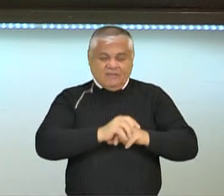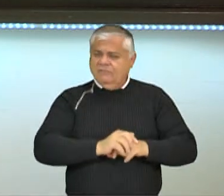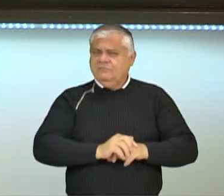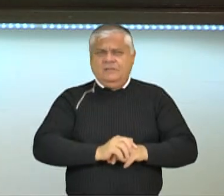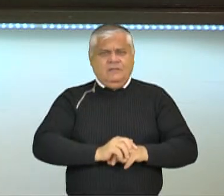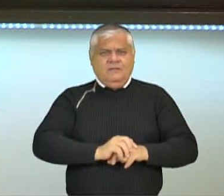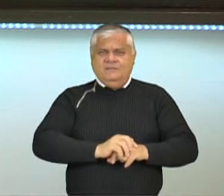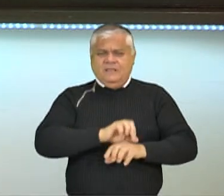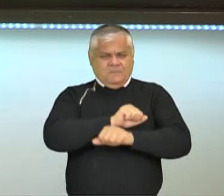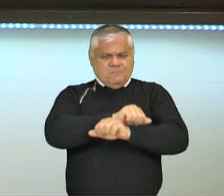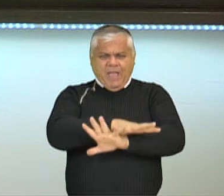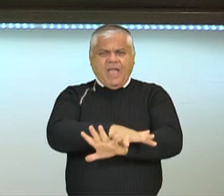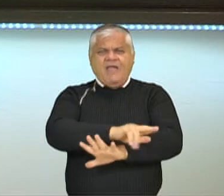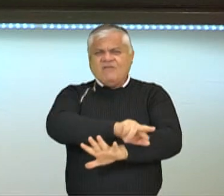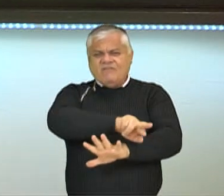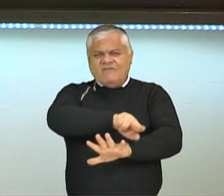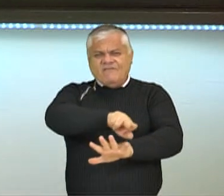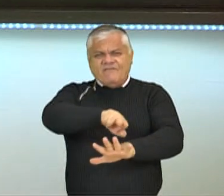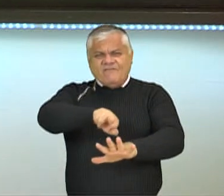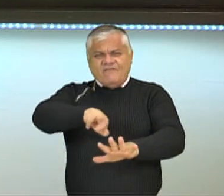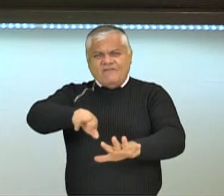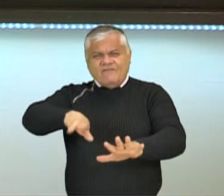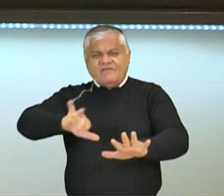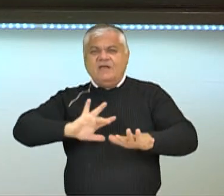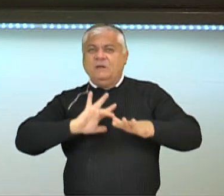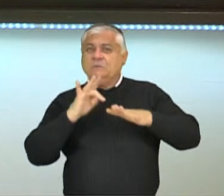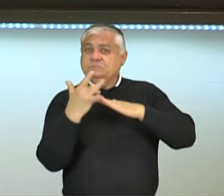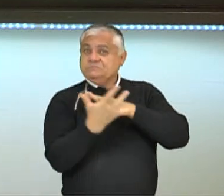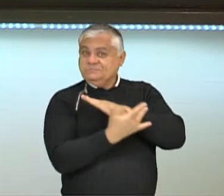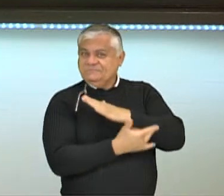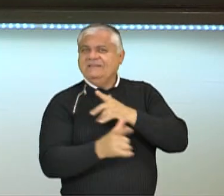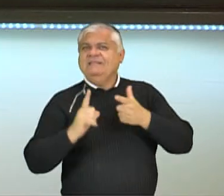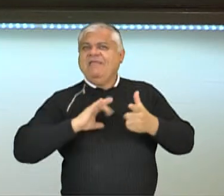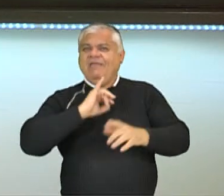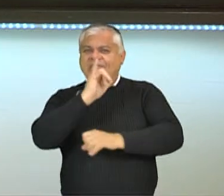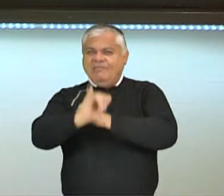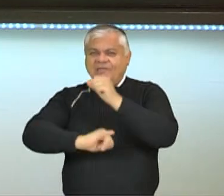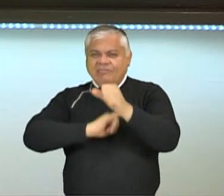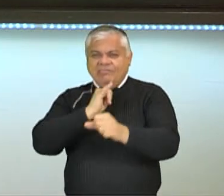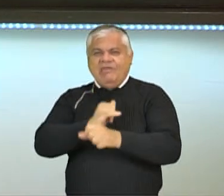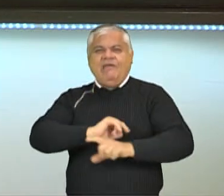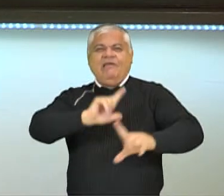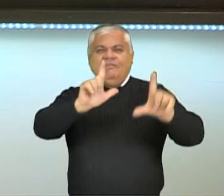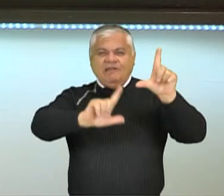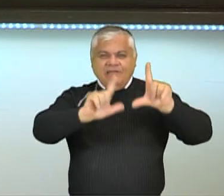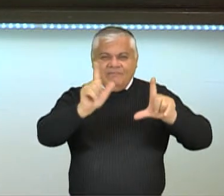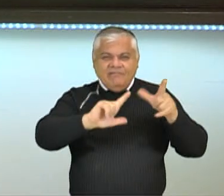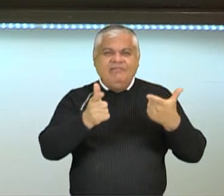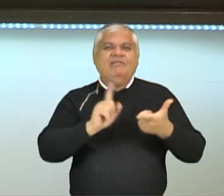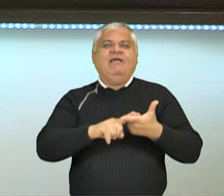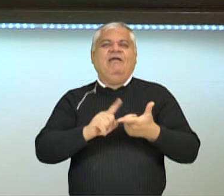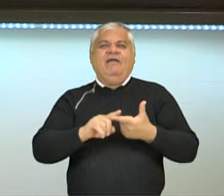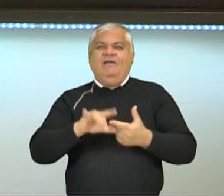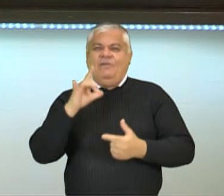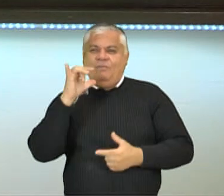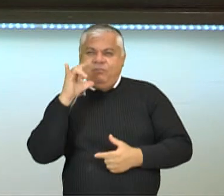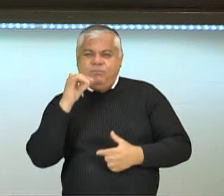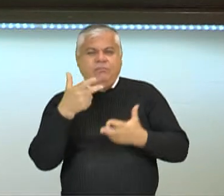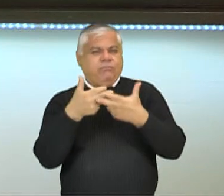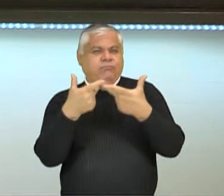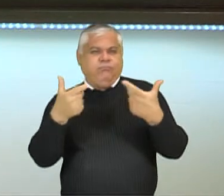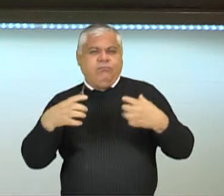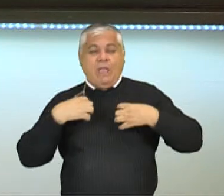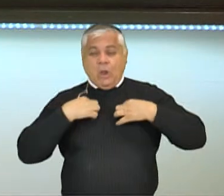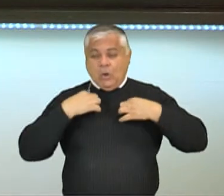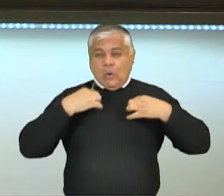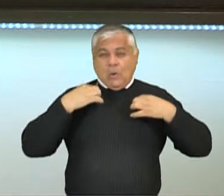mídias ali com relação à rede social. Às vezes estão usando uma tendência, certo tipo de roupa, certo tipo de